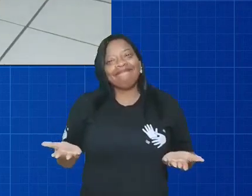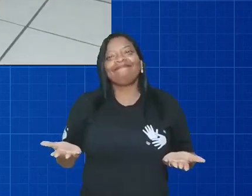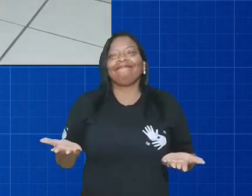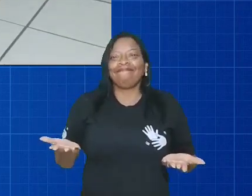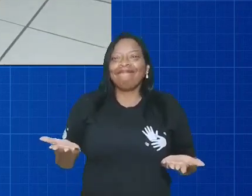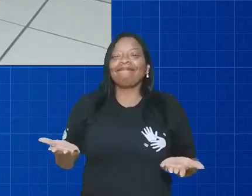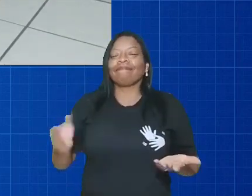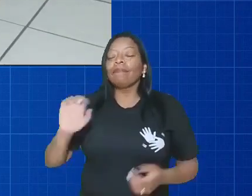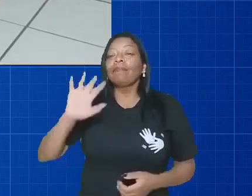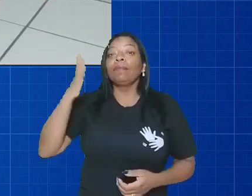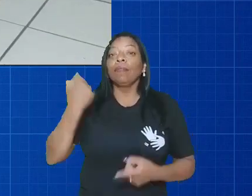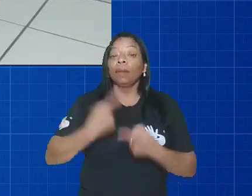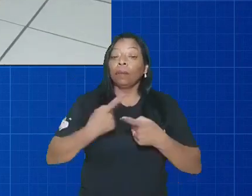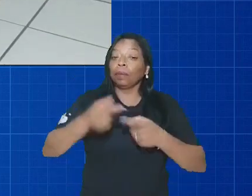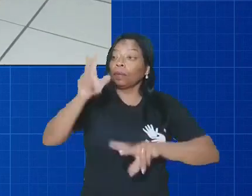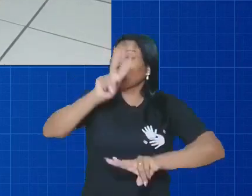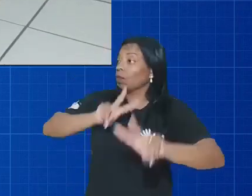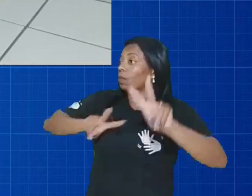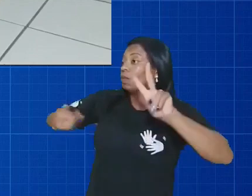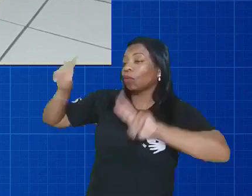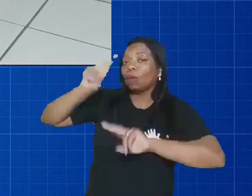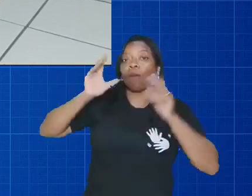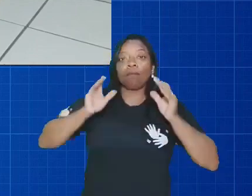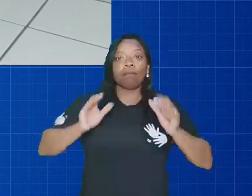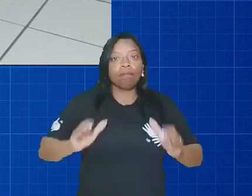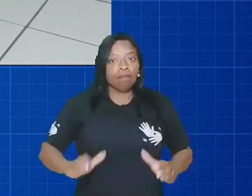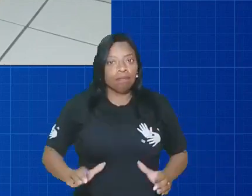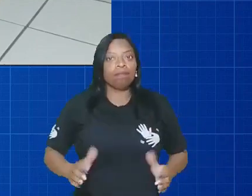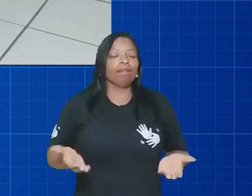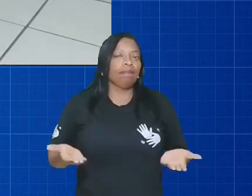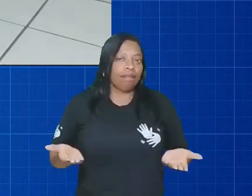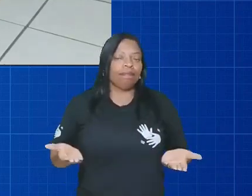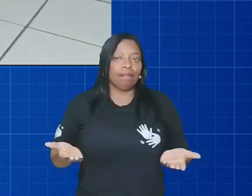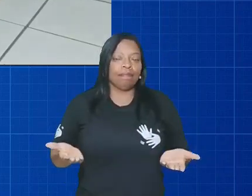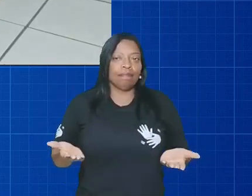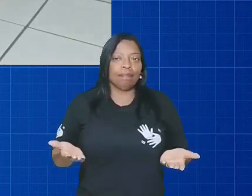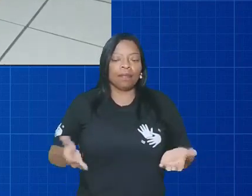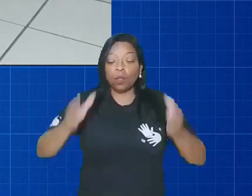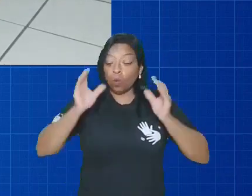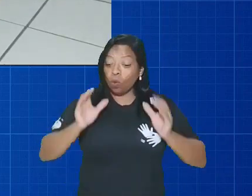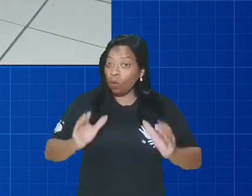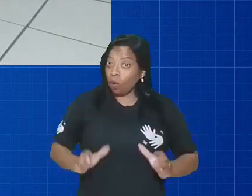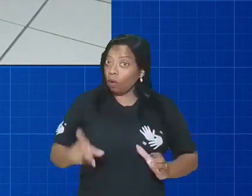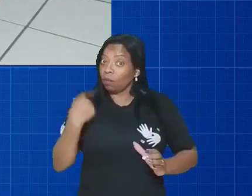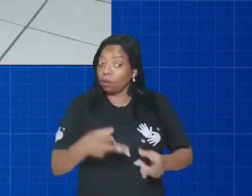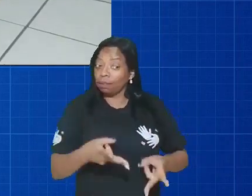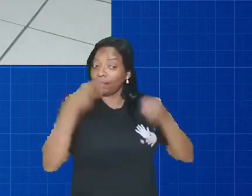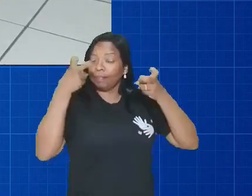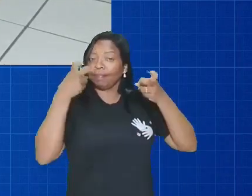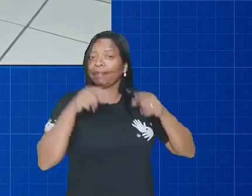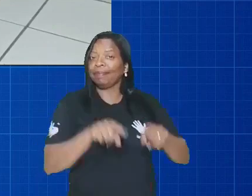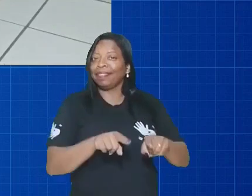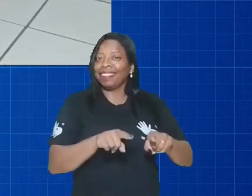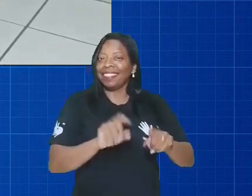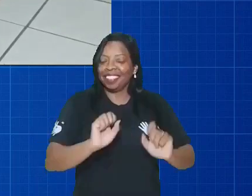parte dessa visualização do comportamento, porque aquilo que a gente vê é o comportamento da